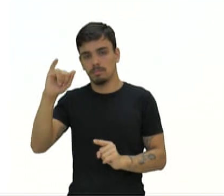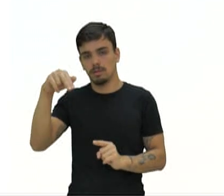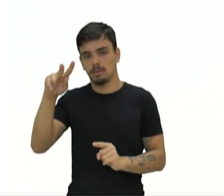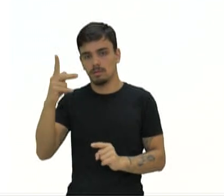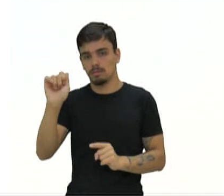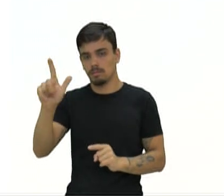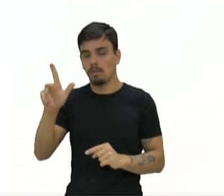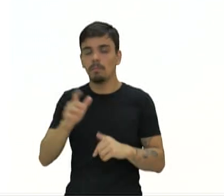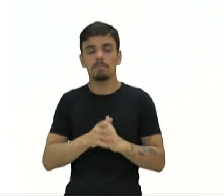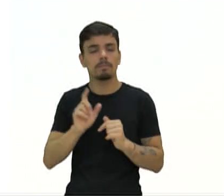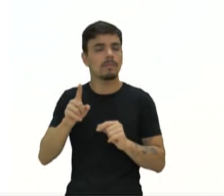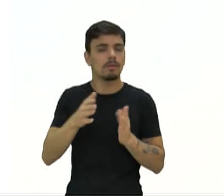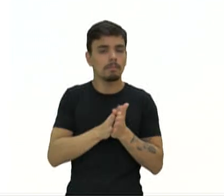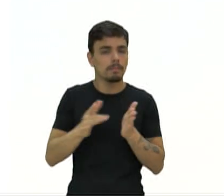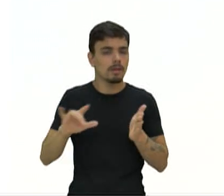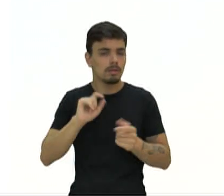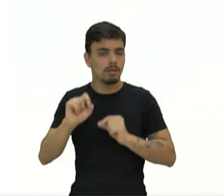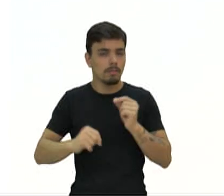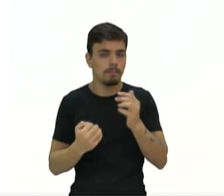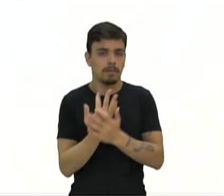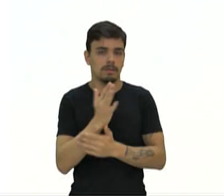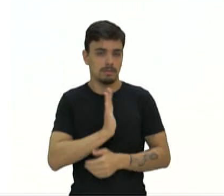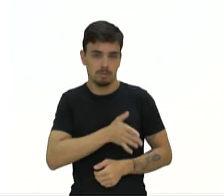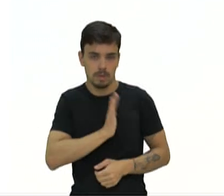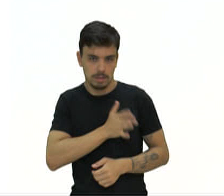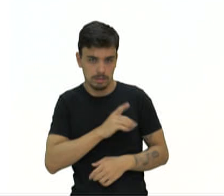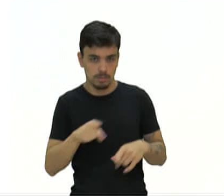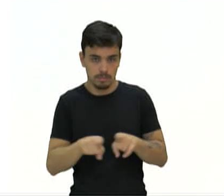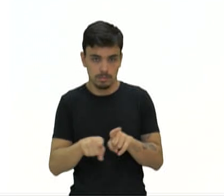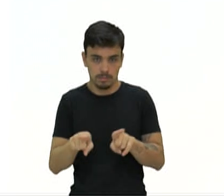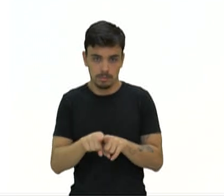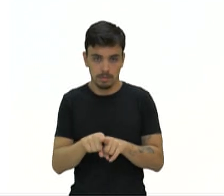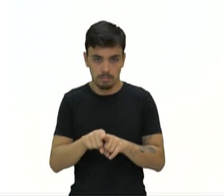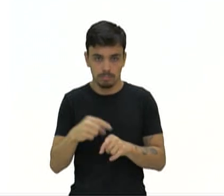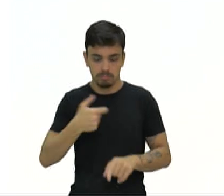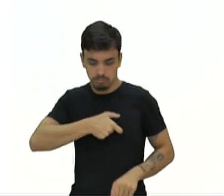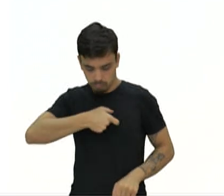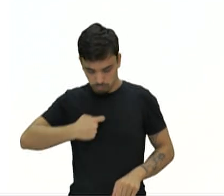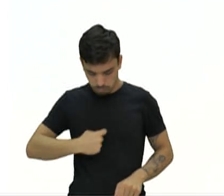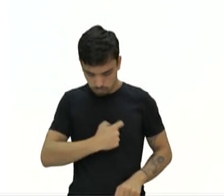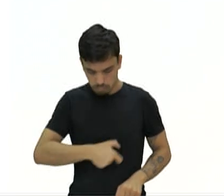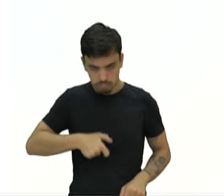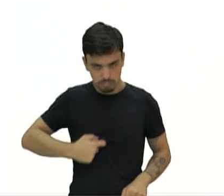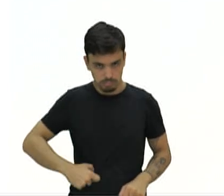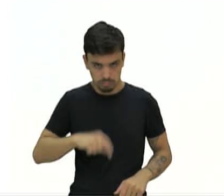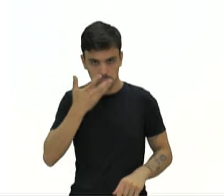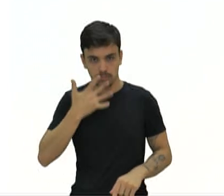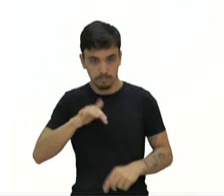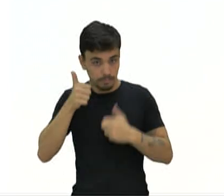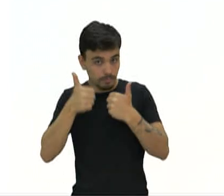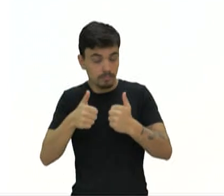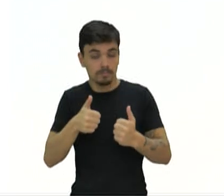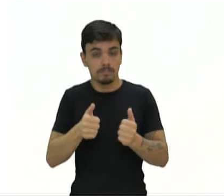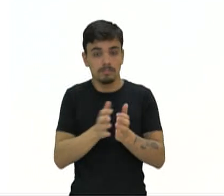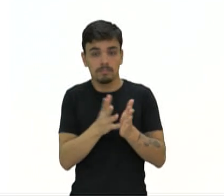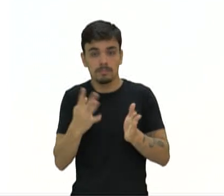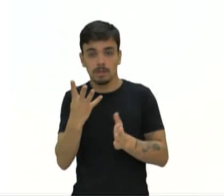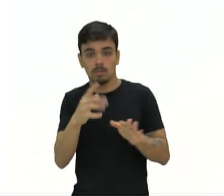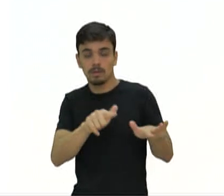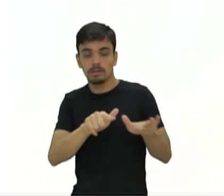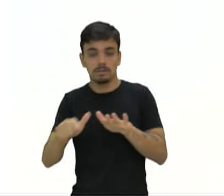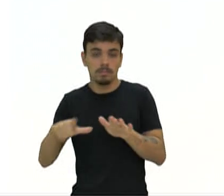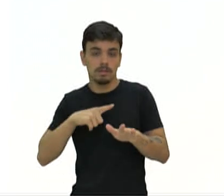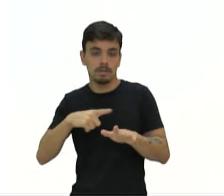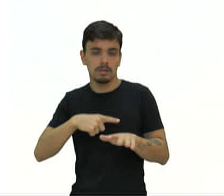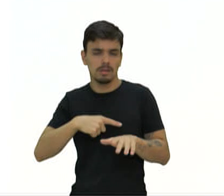também são formados o coraçãozinho e o tubo digestório da criança. Já na quarta semana, forma-se um esboço